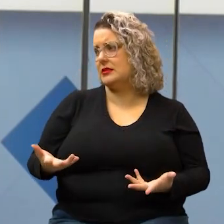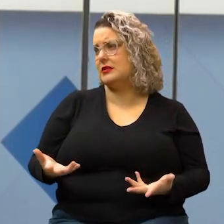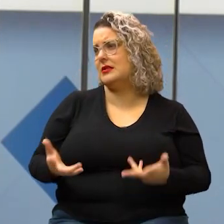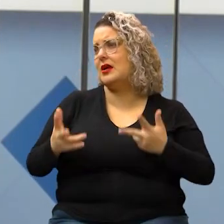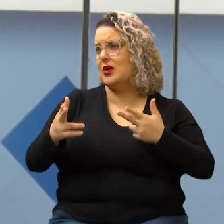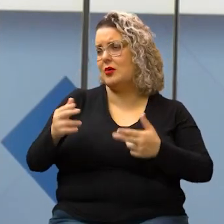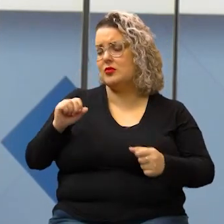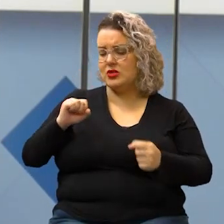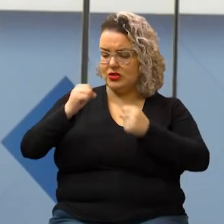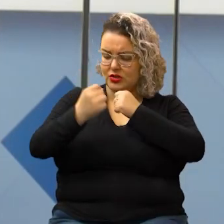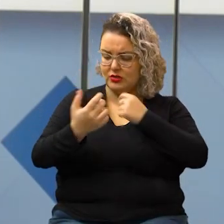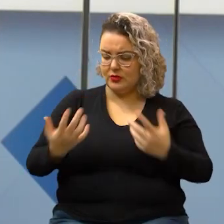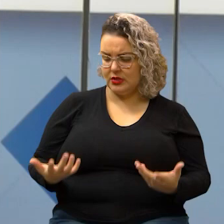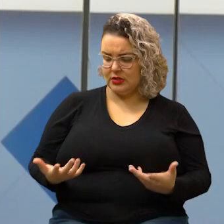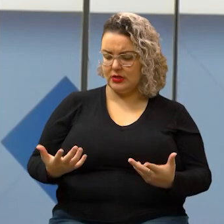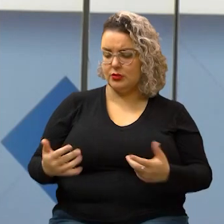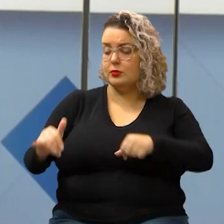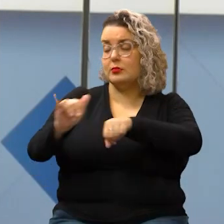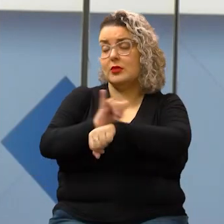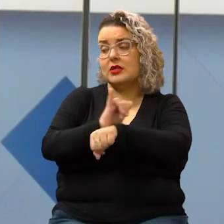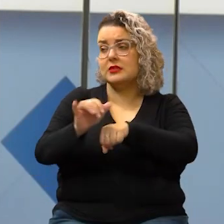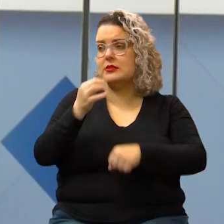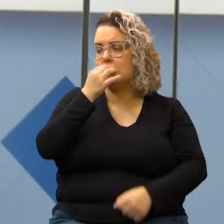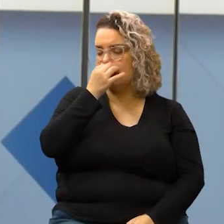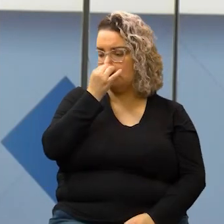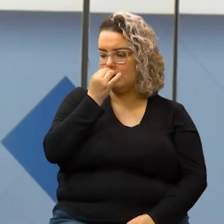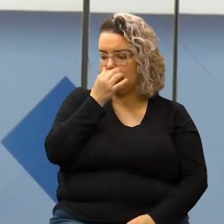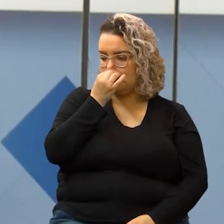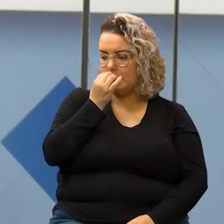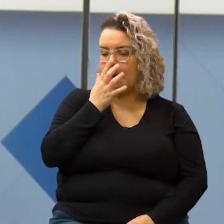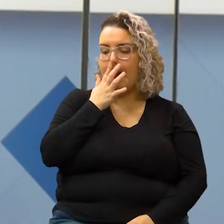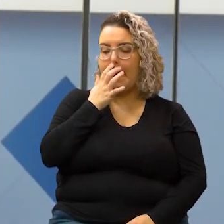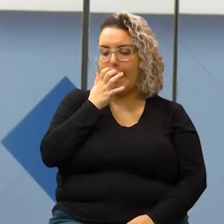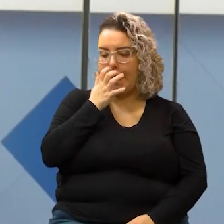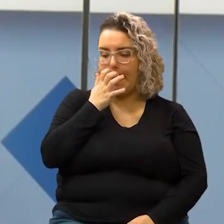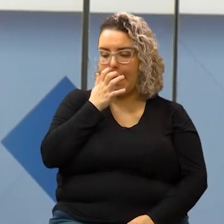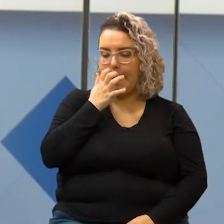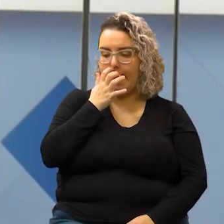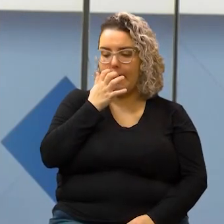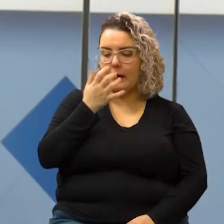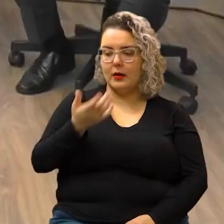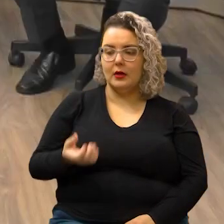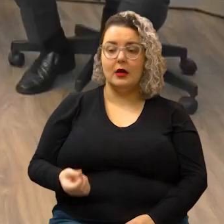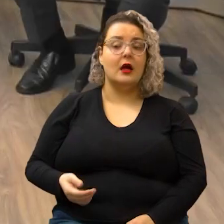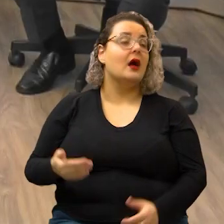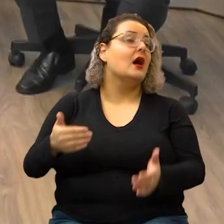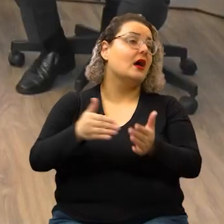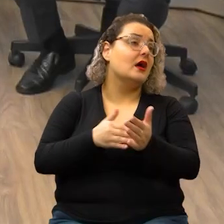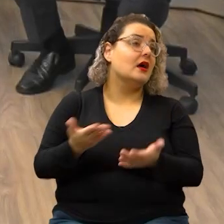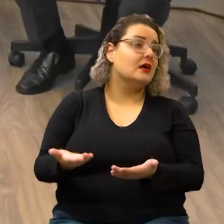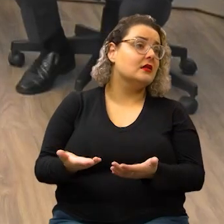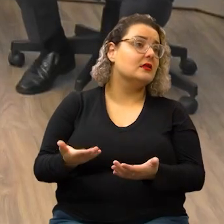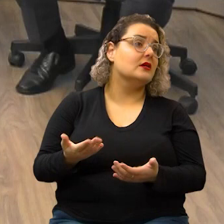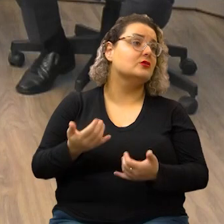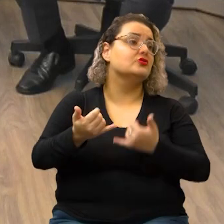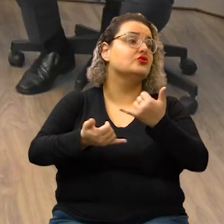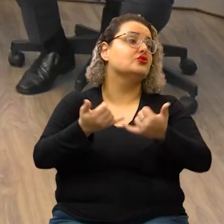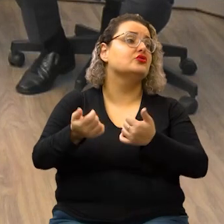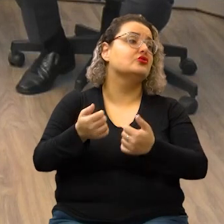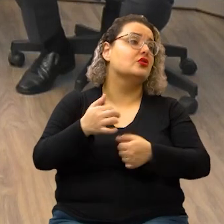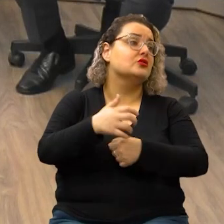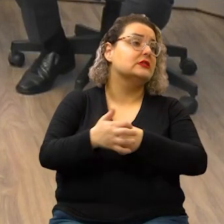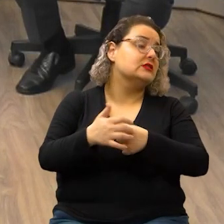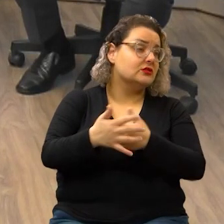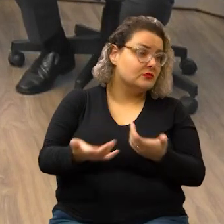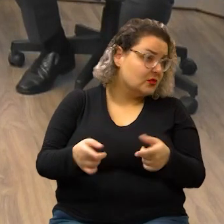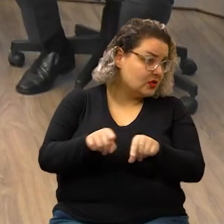de proteção, como uma estratégia que venha... Até o uso dos jogos eletrônicos nesse processo, já que eles gostam tanto de